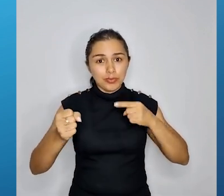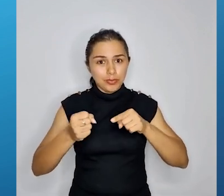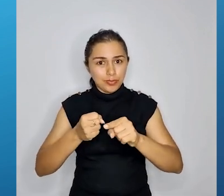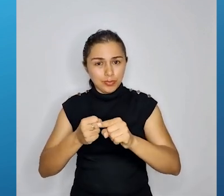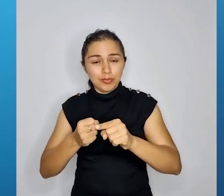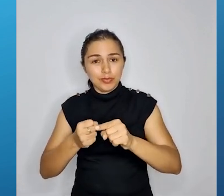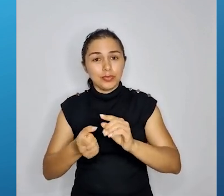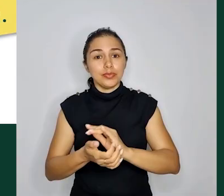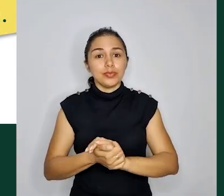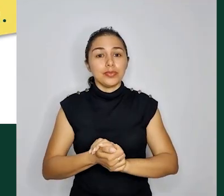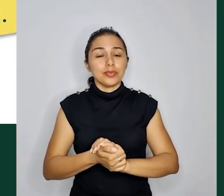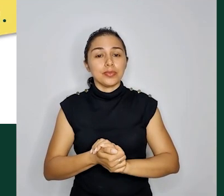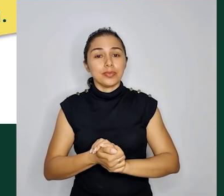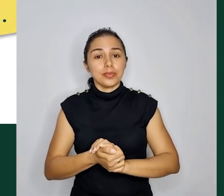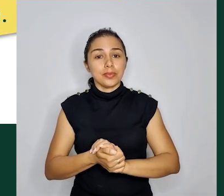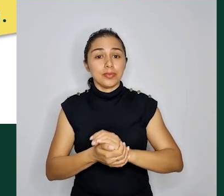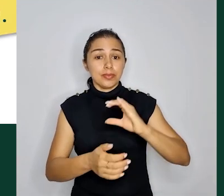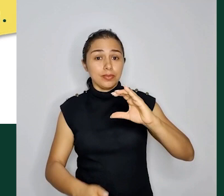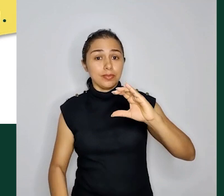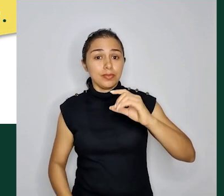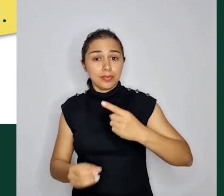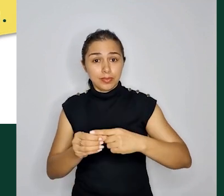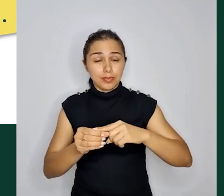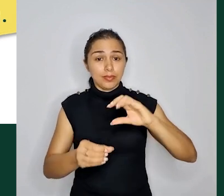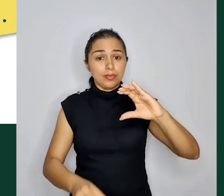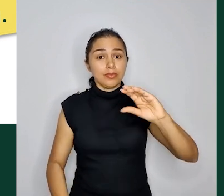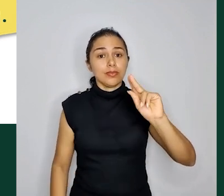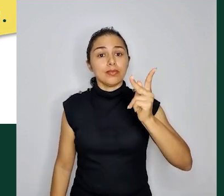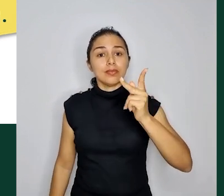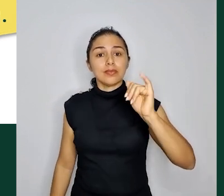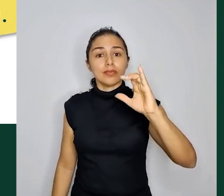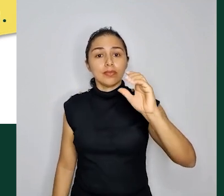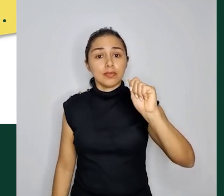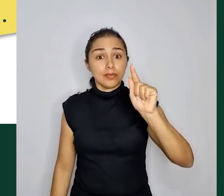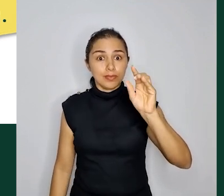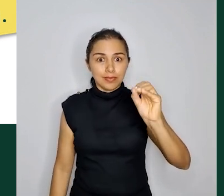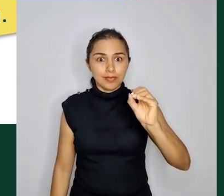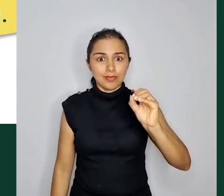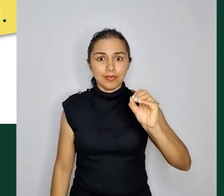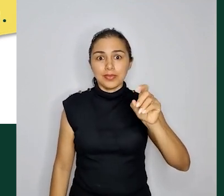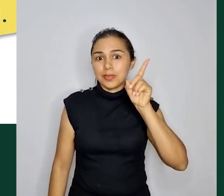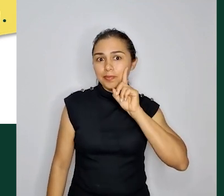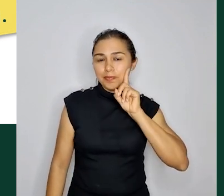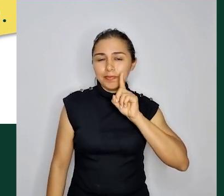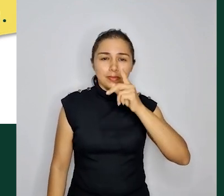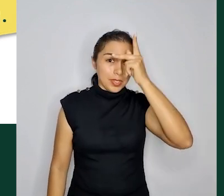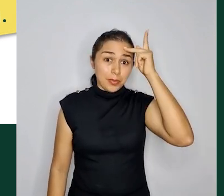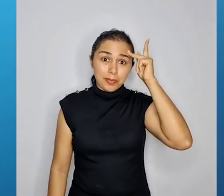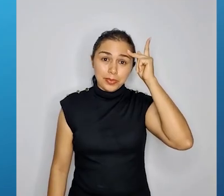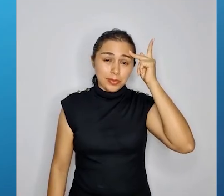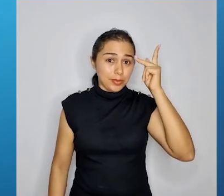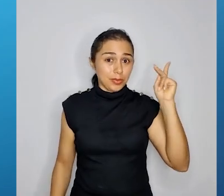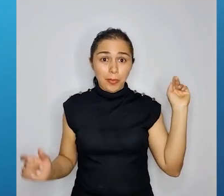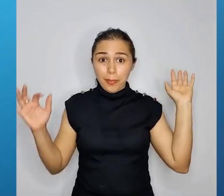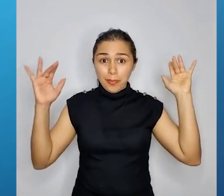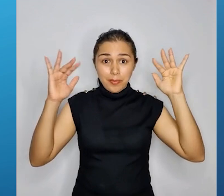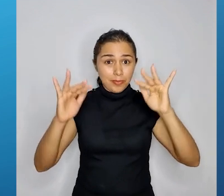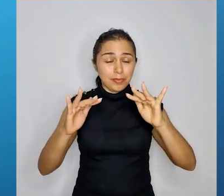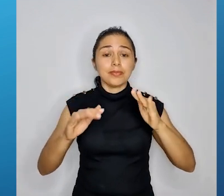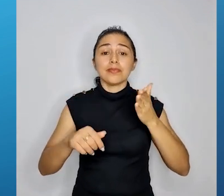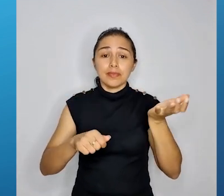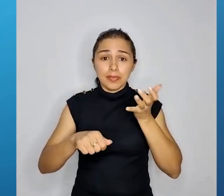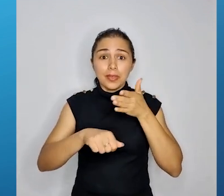a vista da quantidade de participantes. São atletas que se deslocam do mundo inteiro para fazer essa prova. Dito isso, a